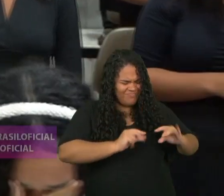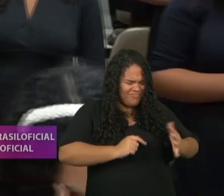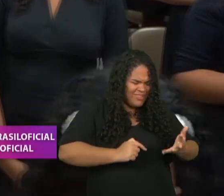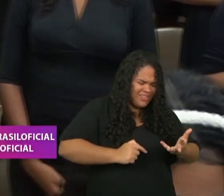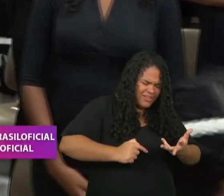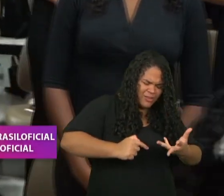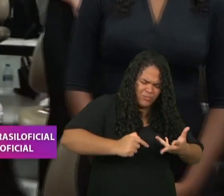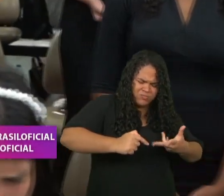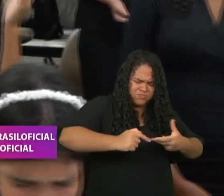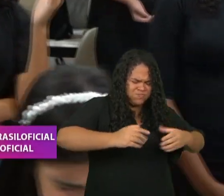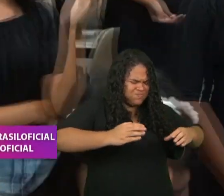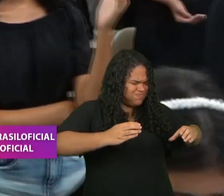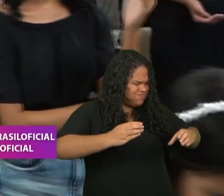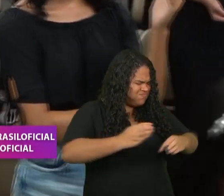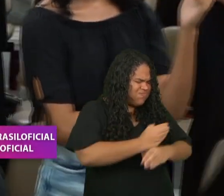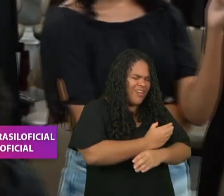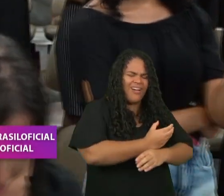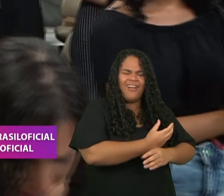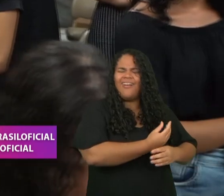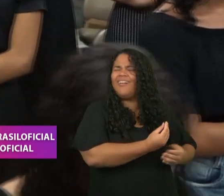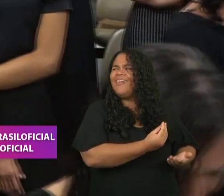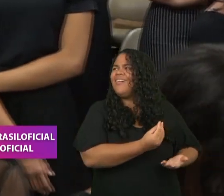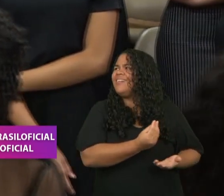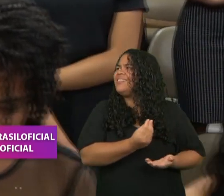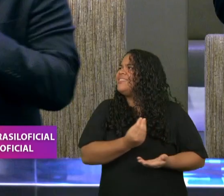tudo a ti,